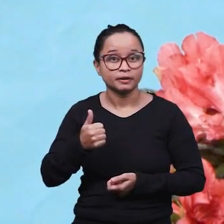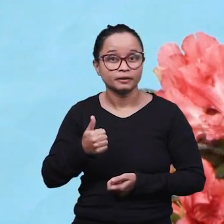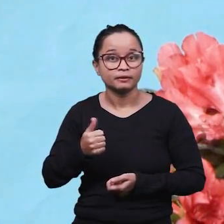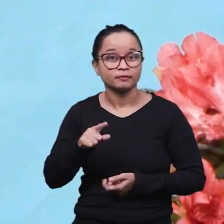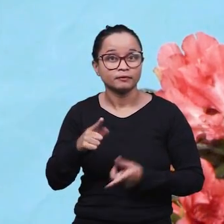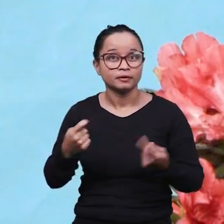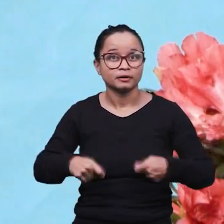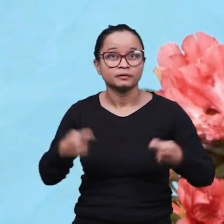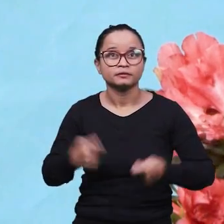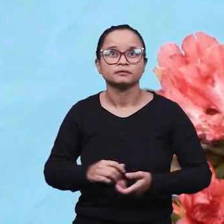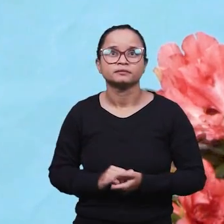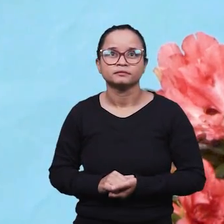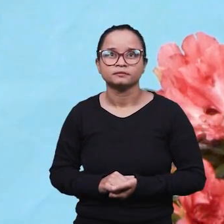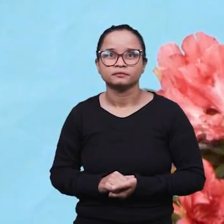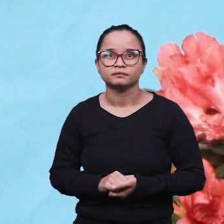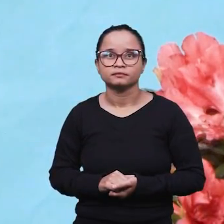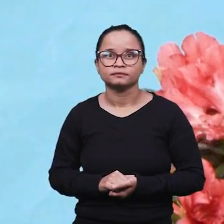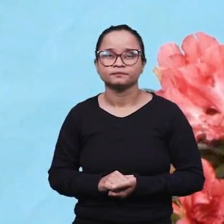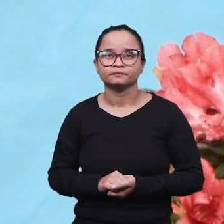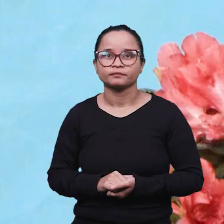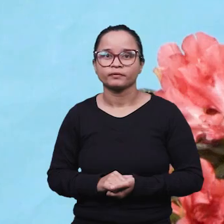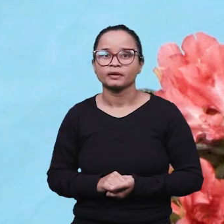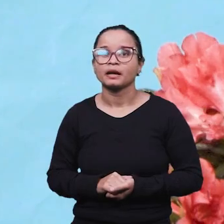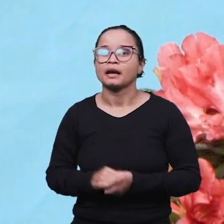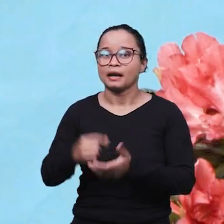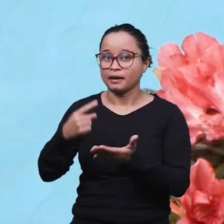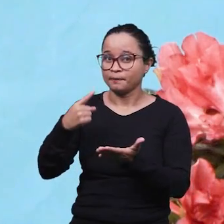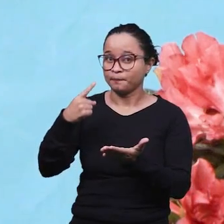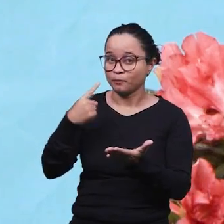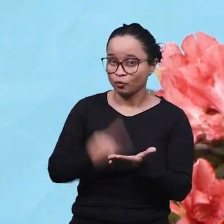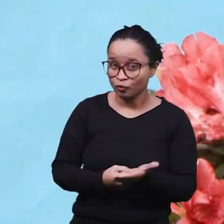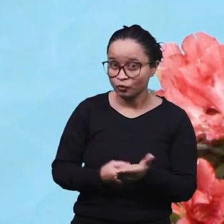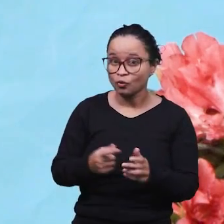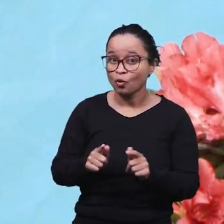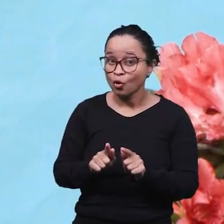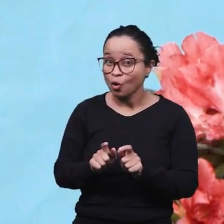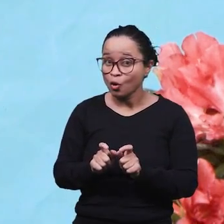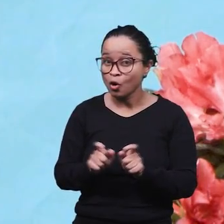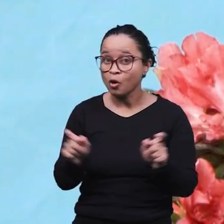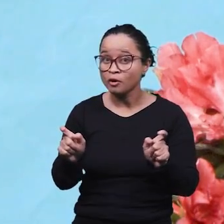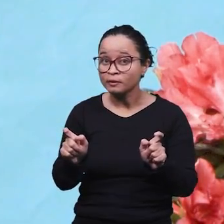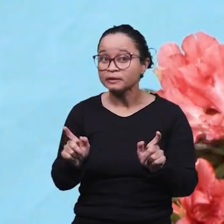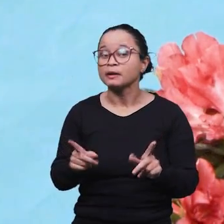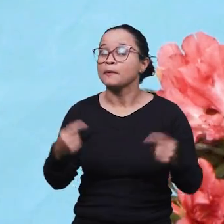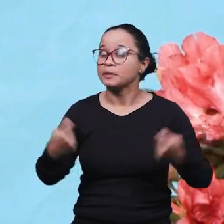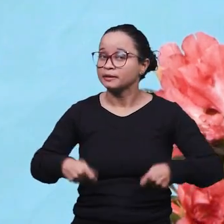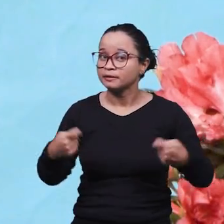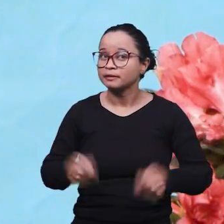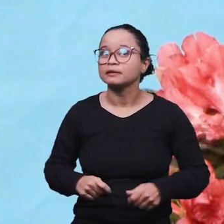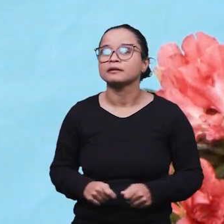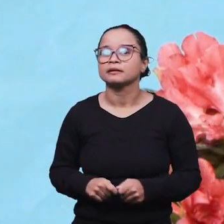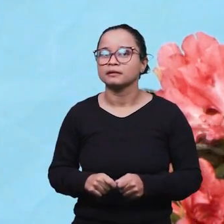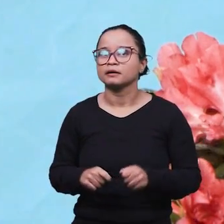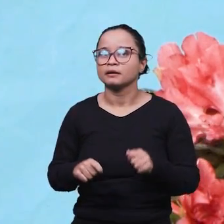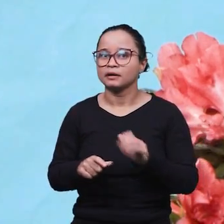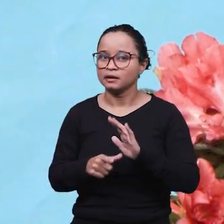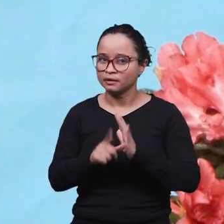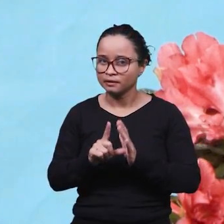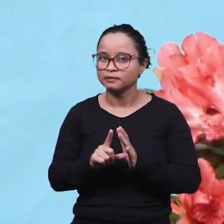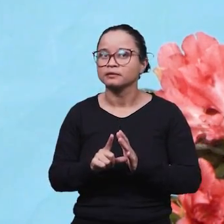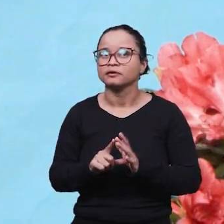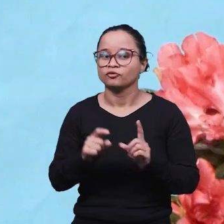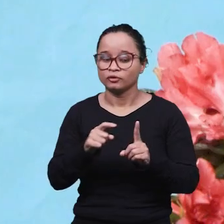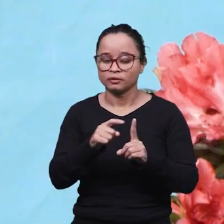que você tem que fazer é marcar uma consulta com o obstetra pré-concepcional, a consulta antes de engravidar mesmo, para que a